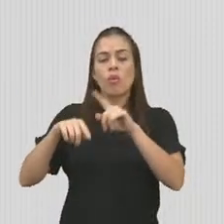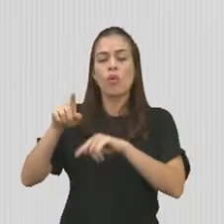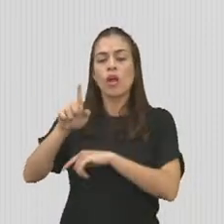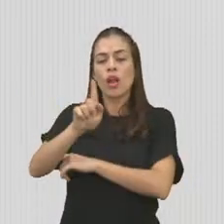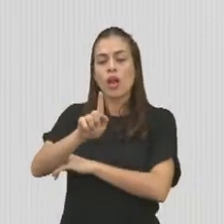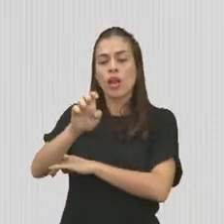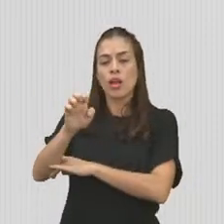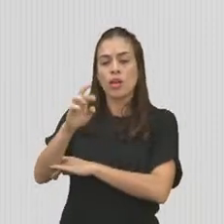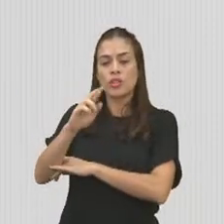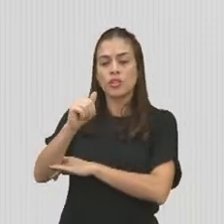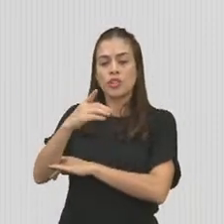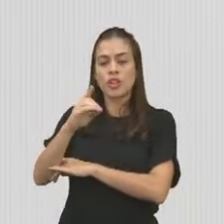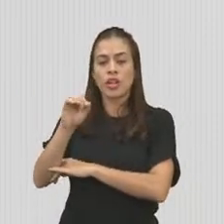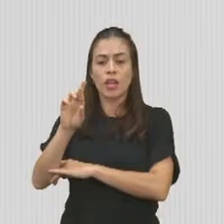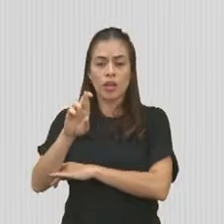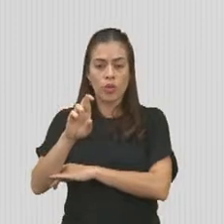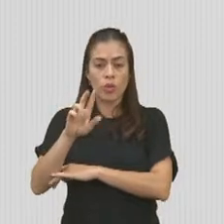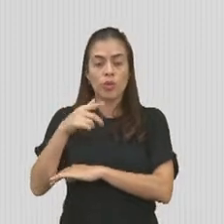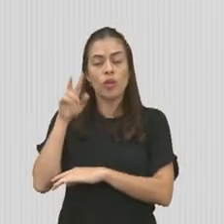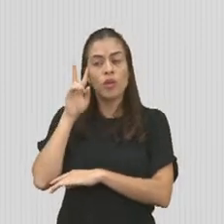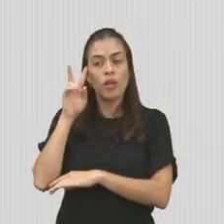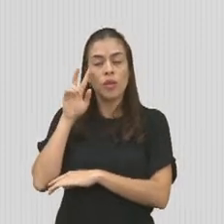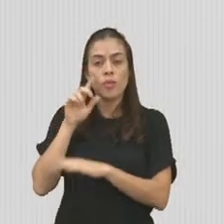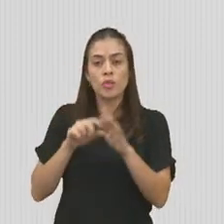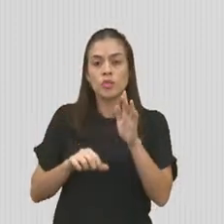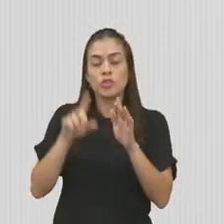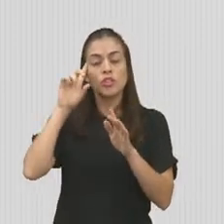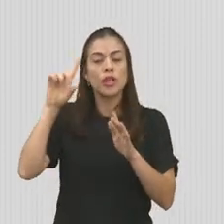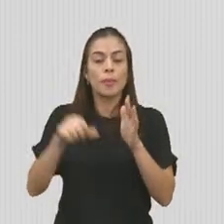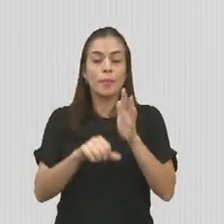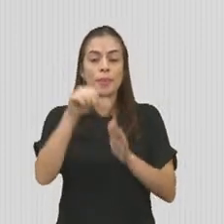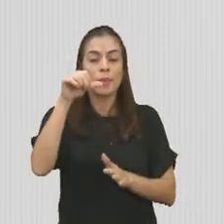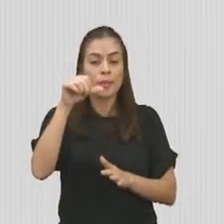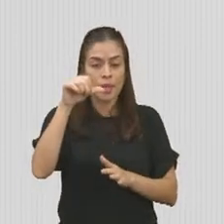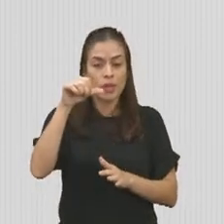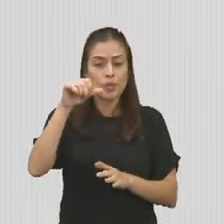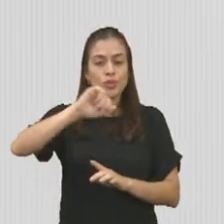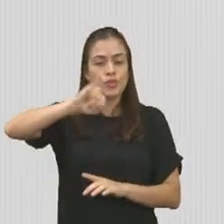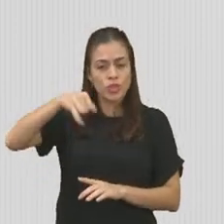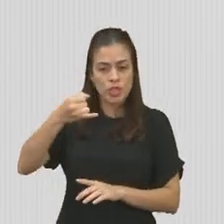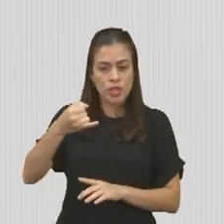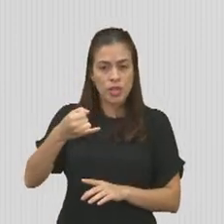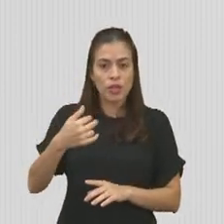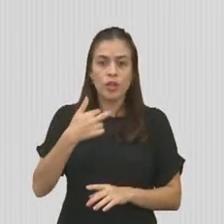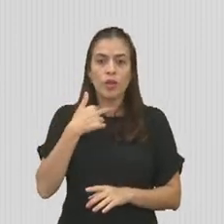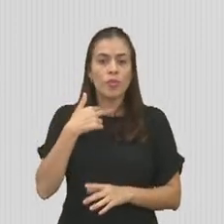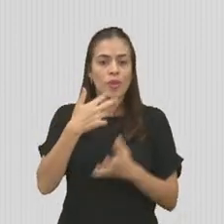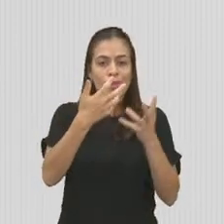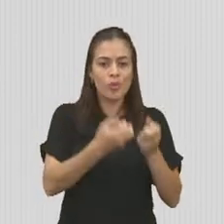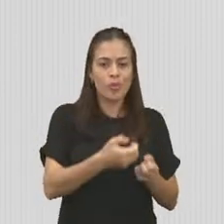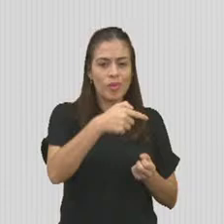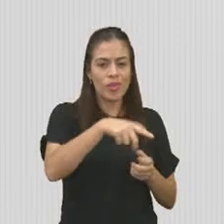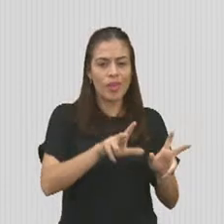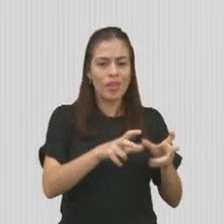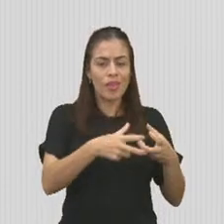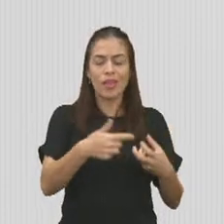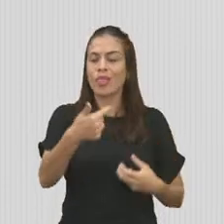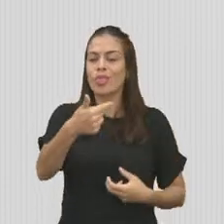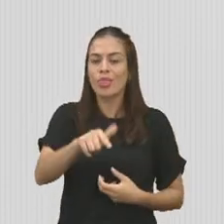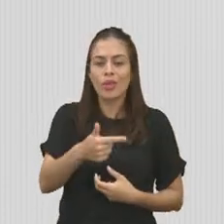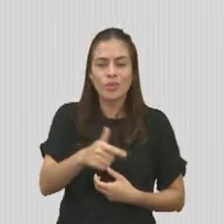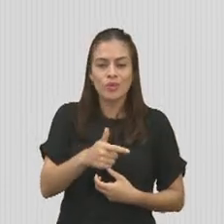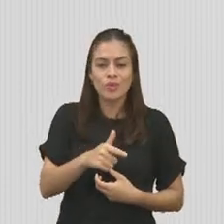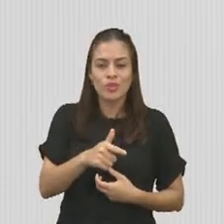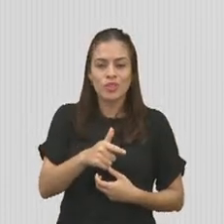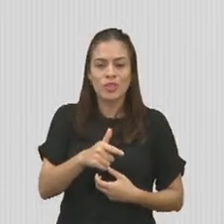senhores, que no dia 1º de janeiro nós não pudemos tomar posse aqui nessa casa porque faltou energia e a gente também não tinha um gerador.